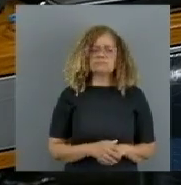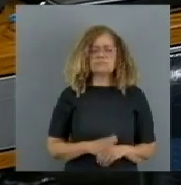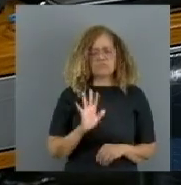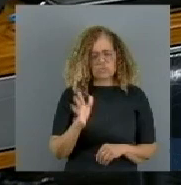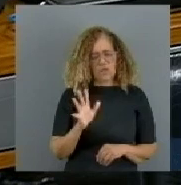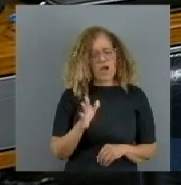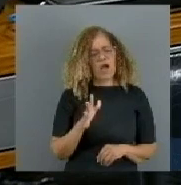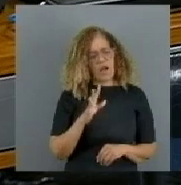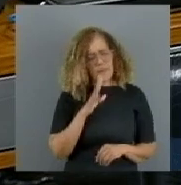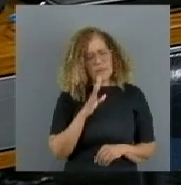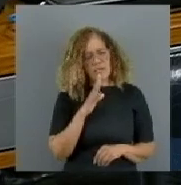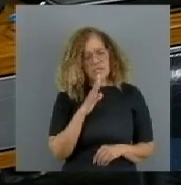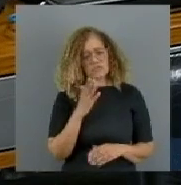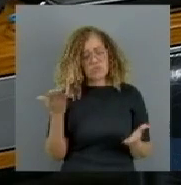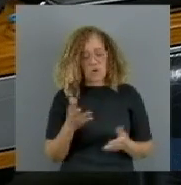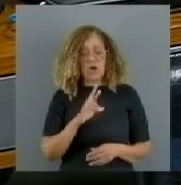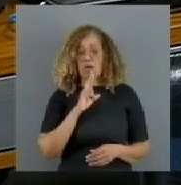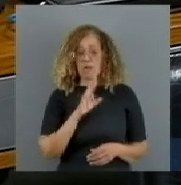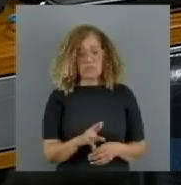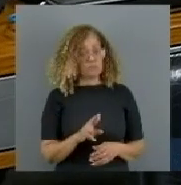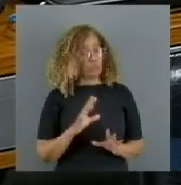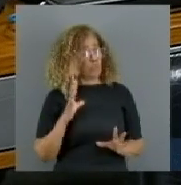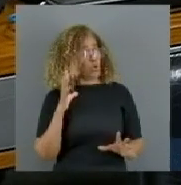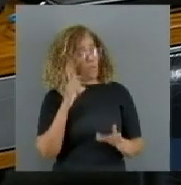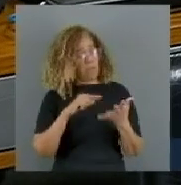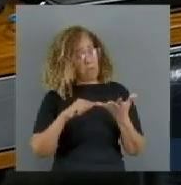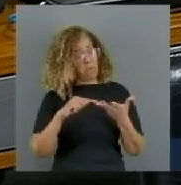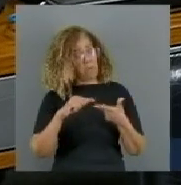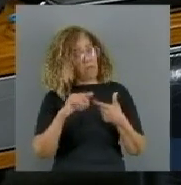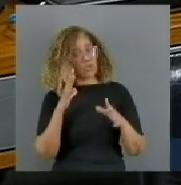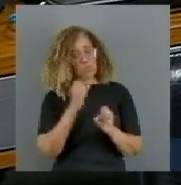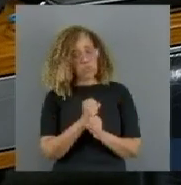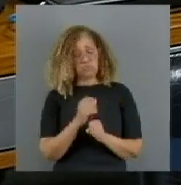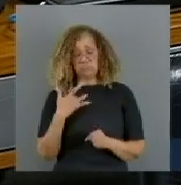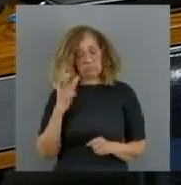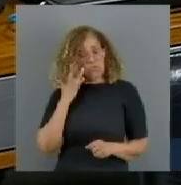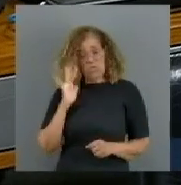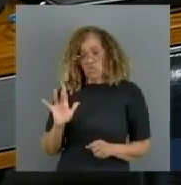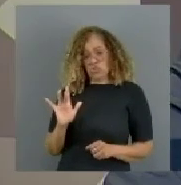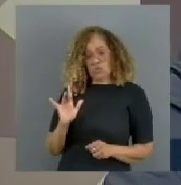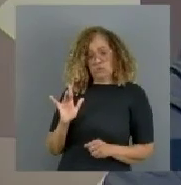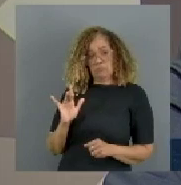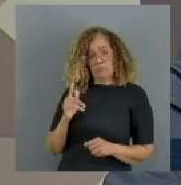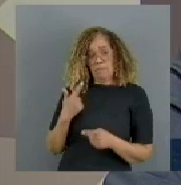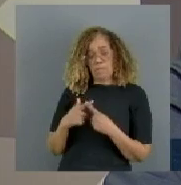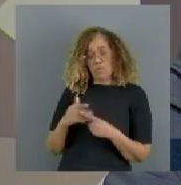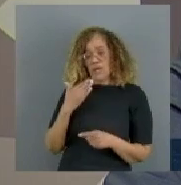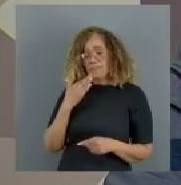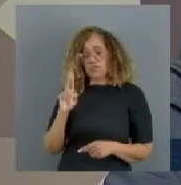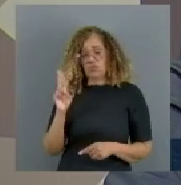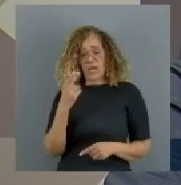e está aqui respondendo tudo. Eu não entendi para que pediu o habeas corpus